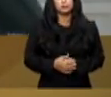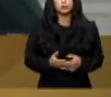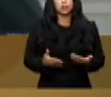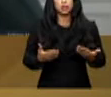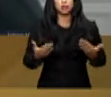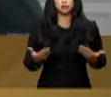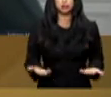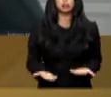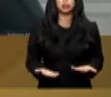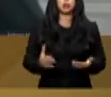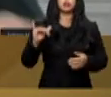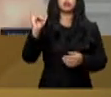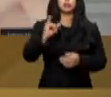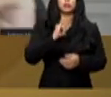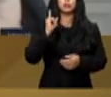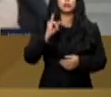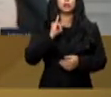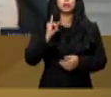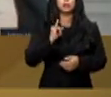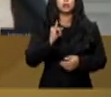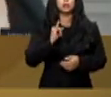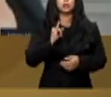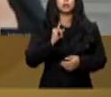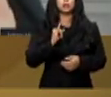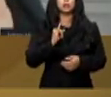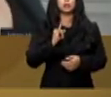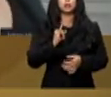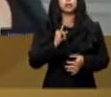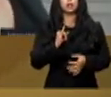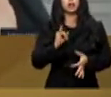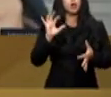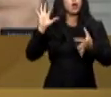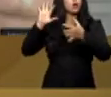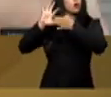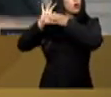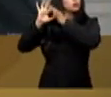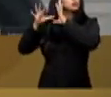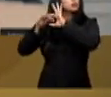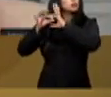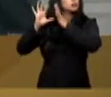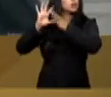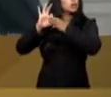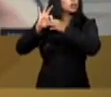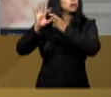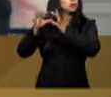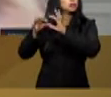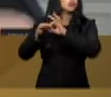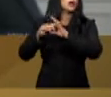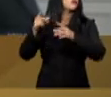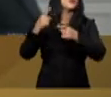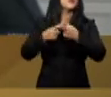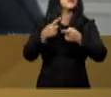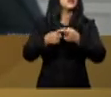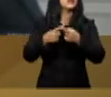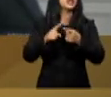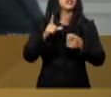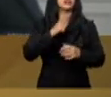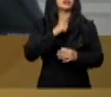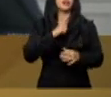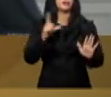isso que é importante sempre contextualizar o porquê do surgimento da